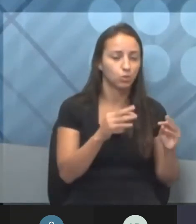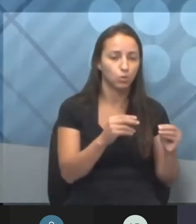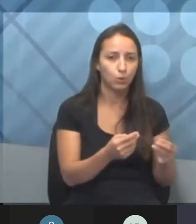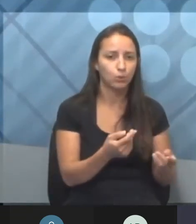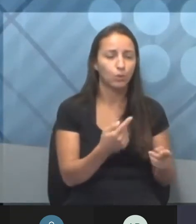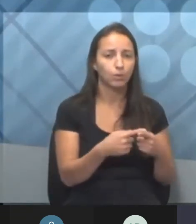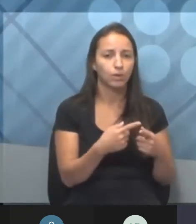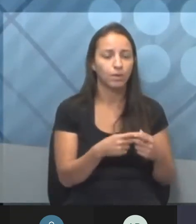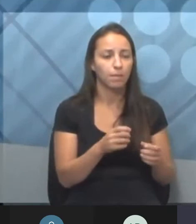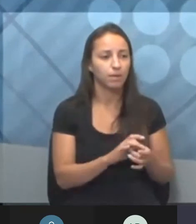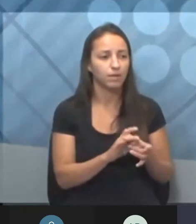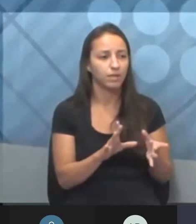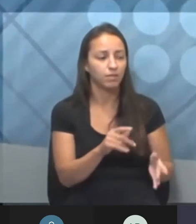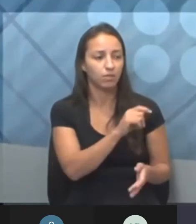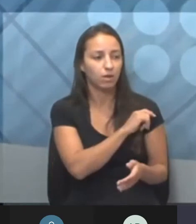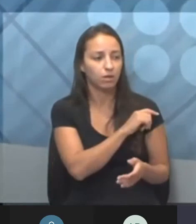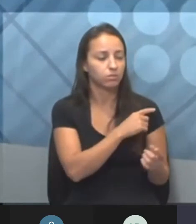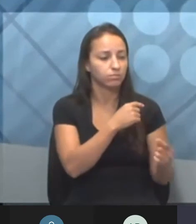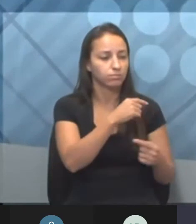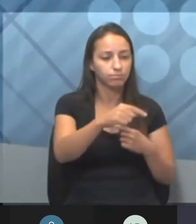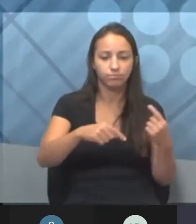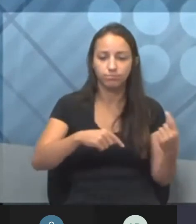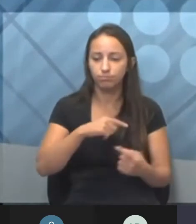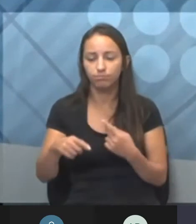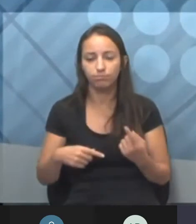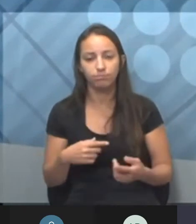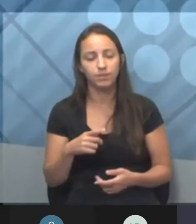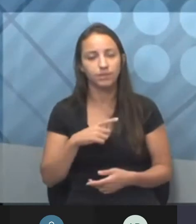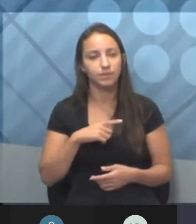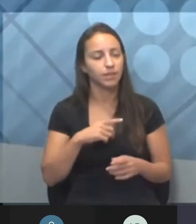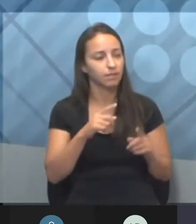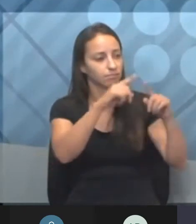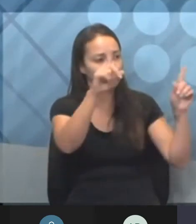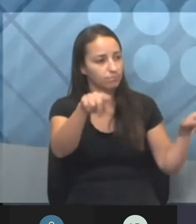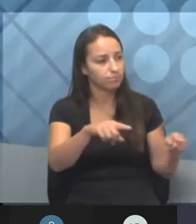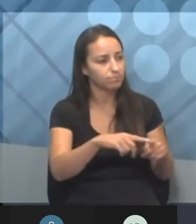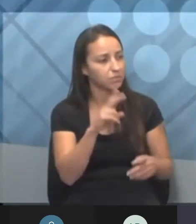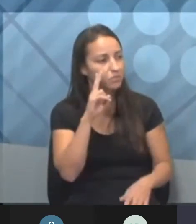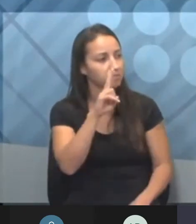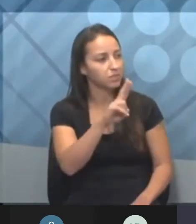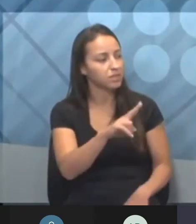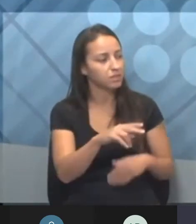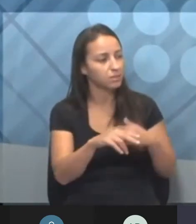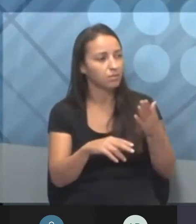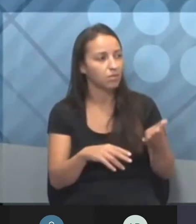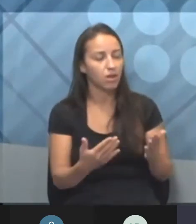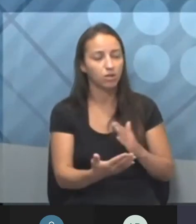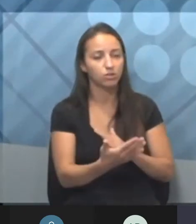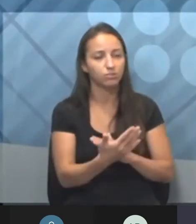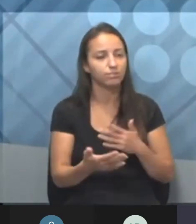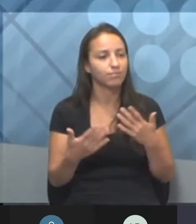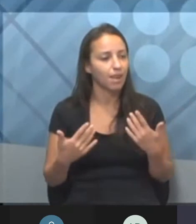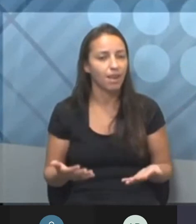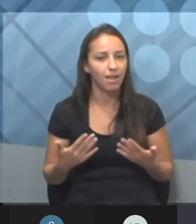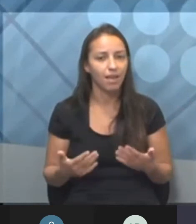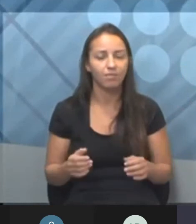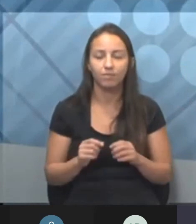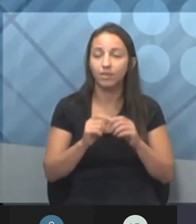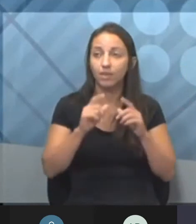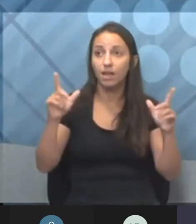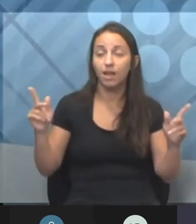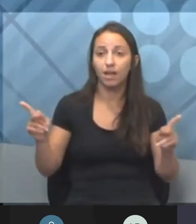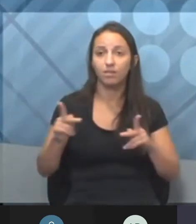que os alunos interajam, né? Tem essa visão para fora, então dá uma leveza no ambiente, ele parece ser muito claro e